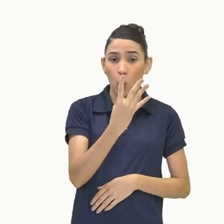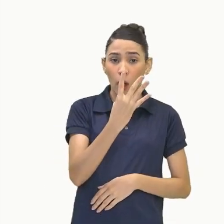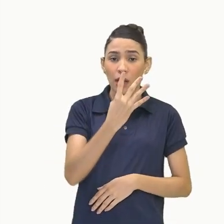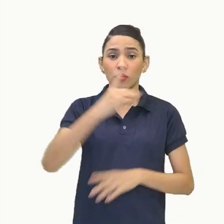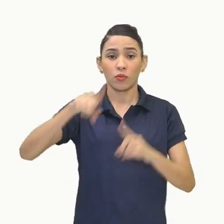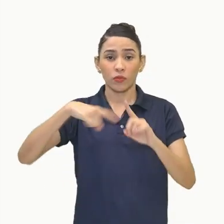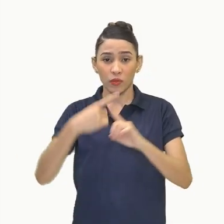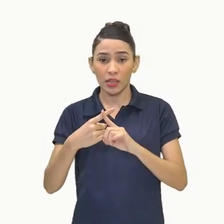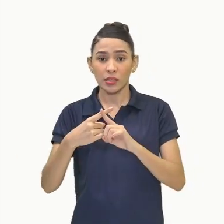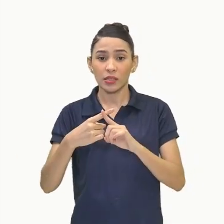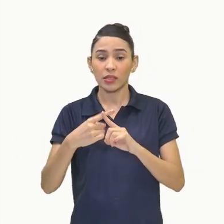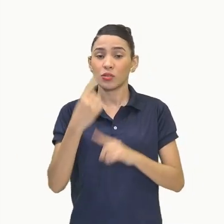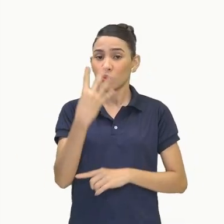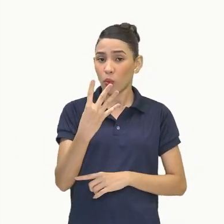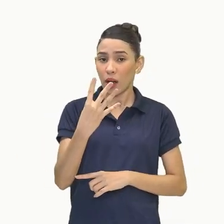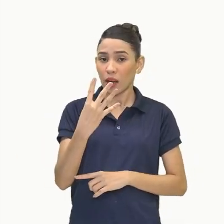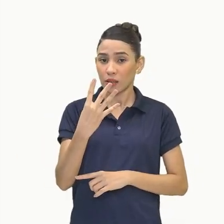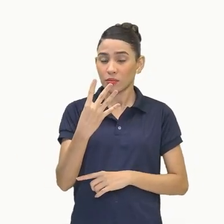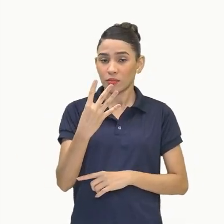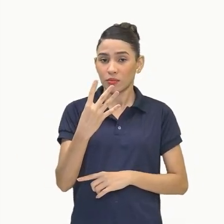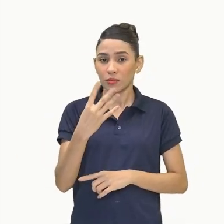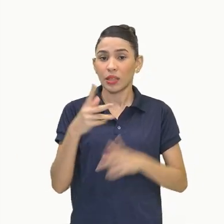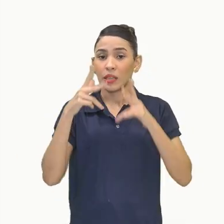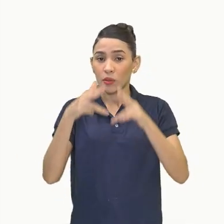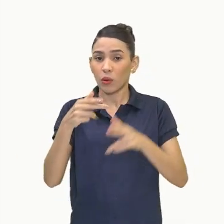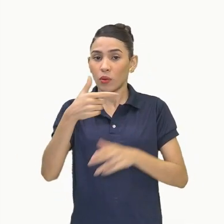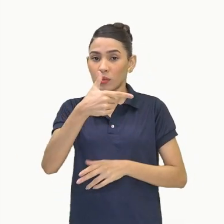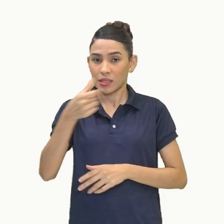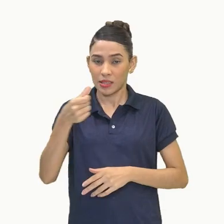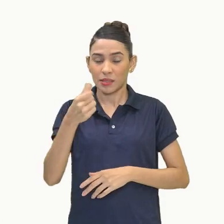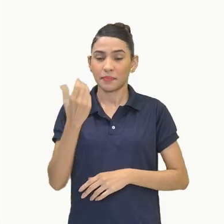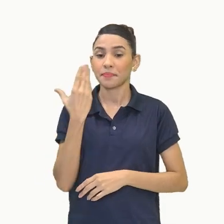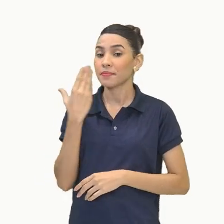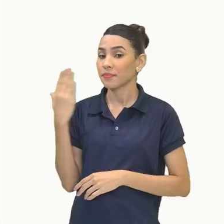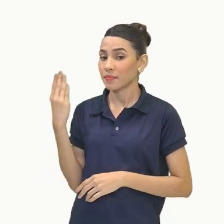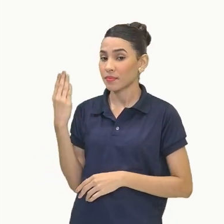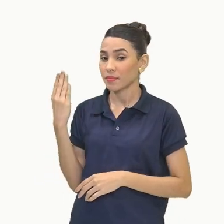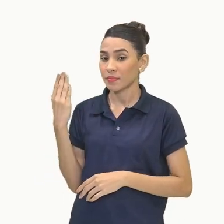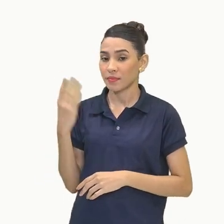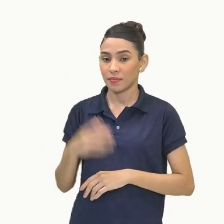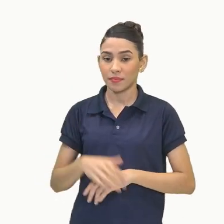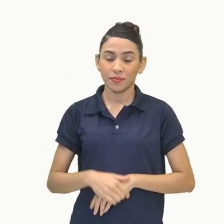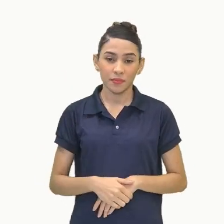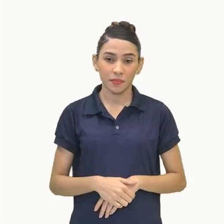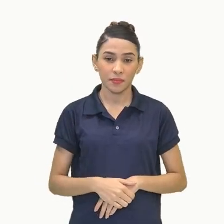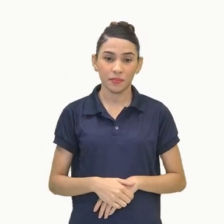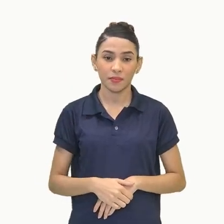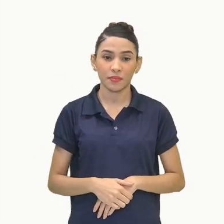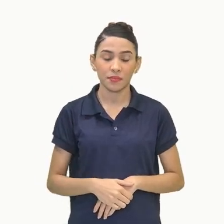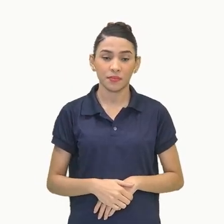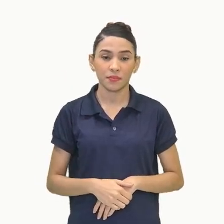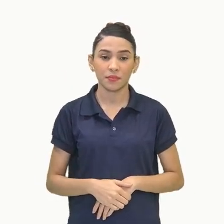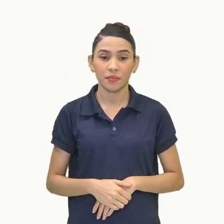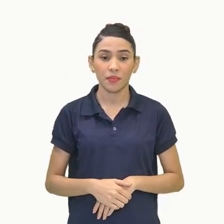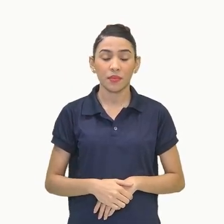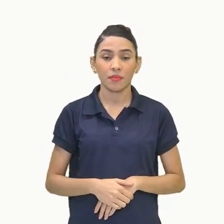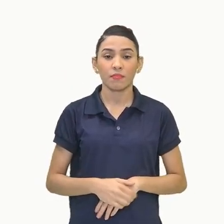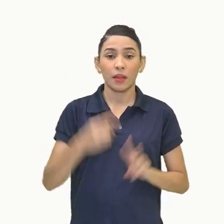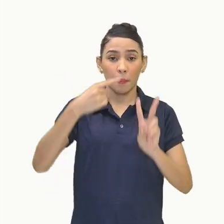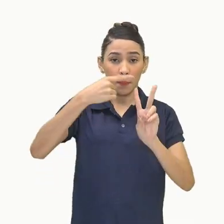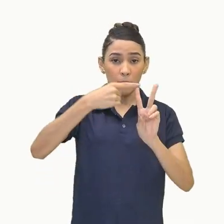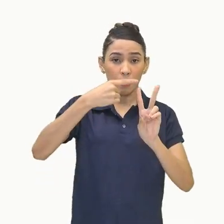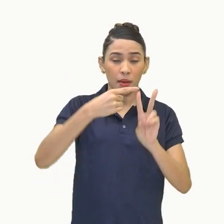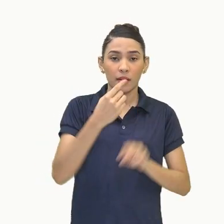quadrado significa que é 4 vezes 4. E 4 vezes 4 é 16. O